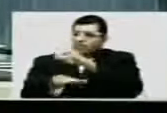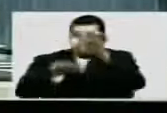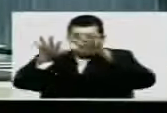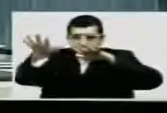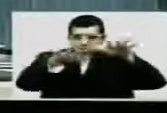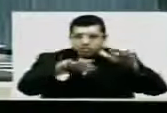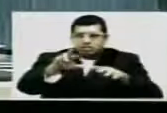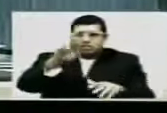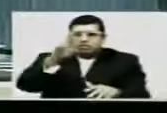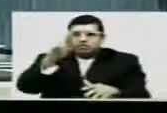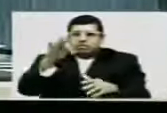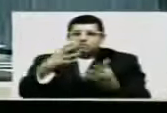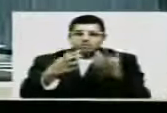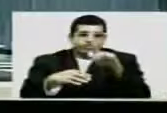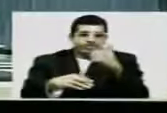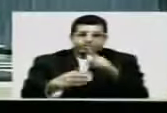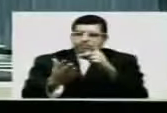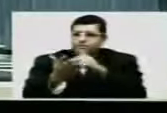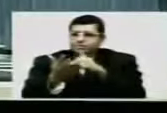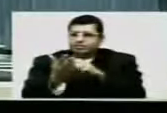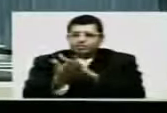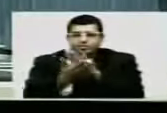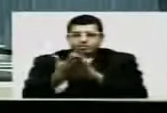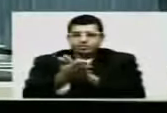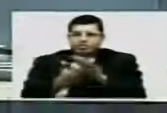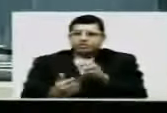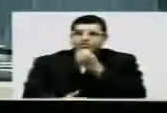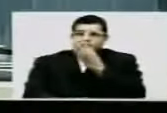distribuição dos royalties, o que não é verdade.